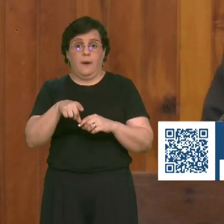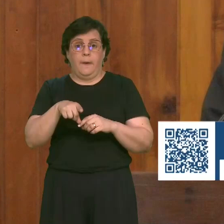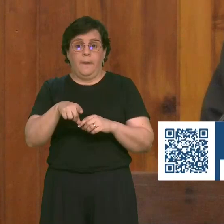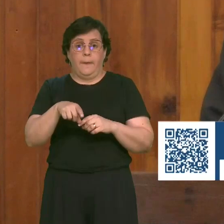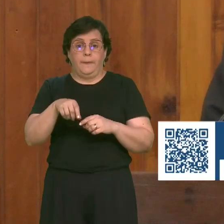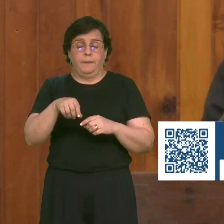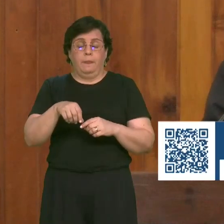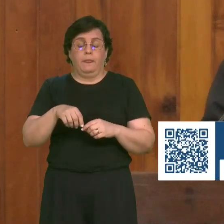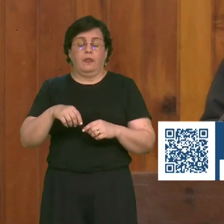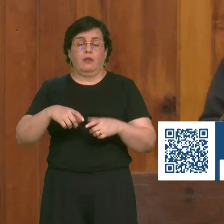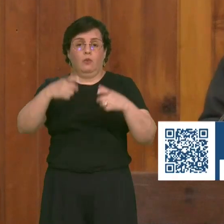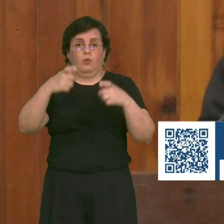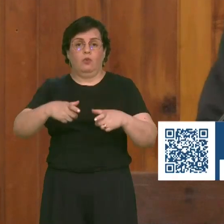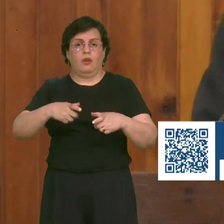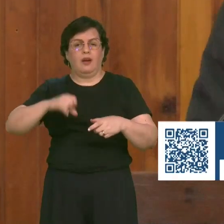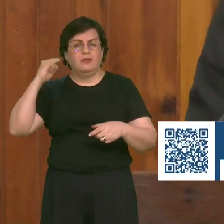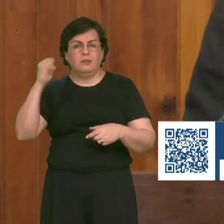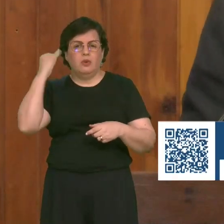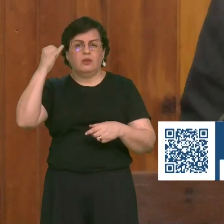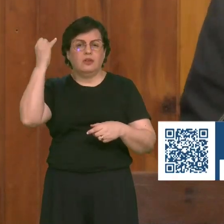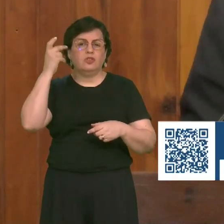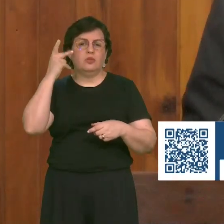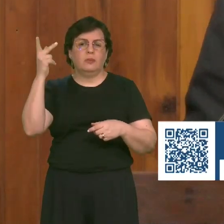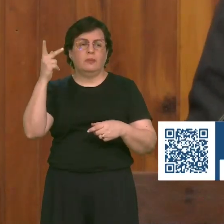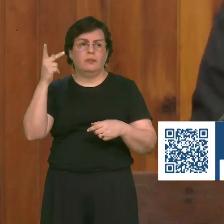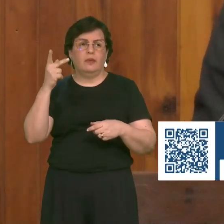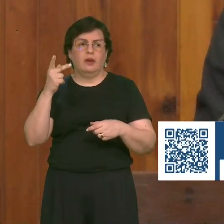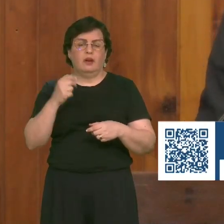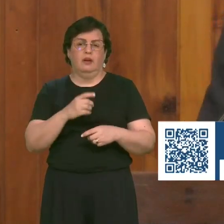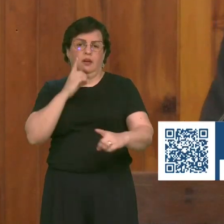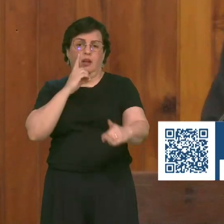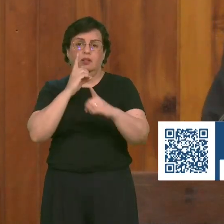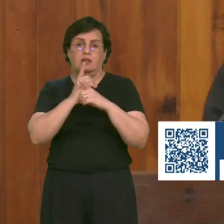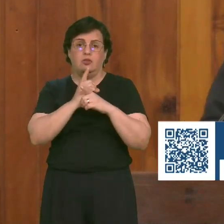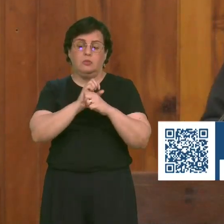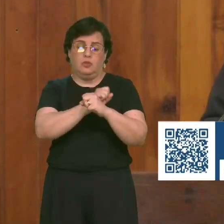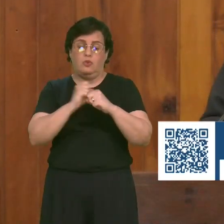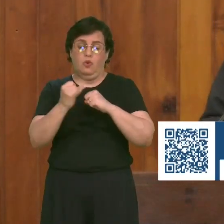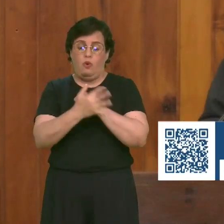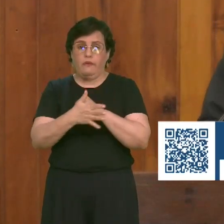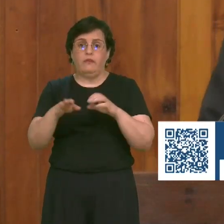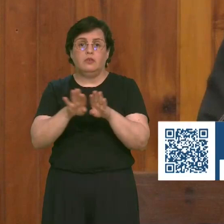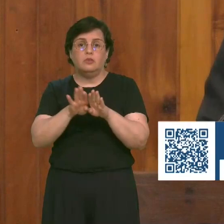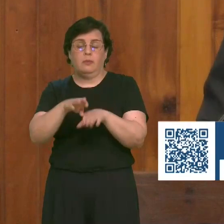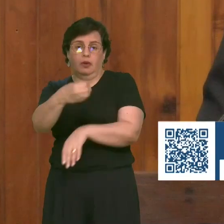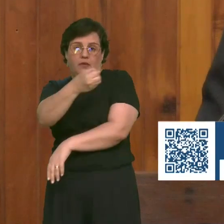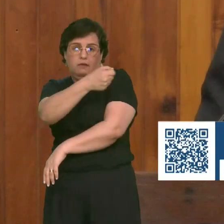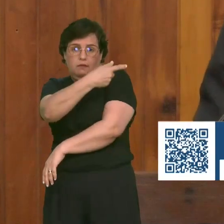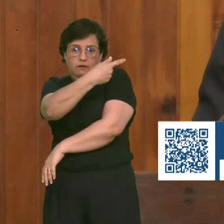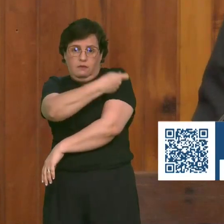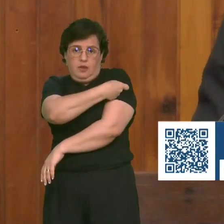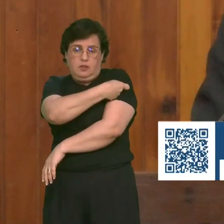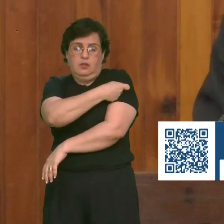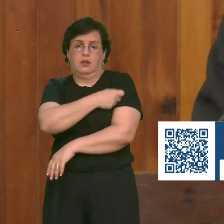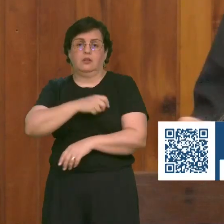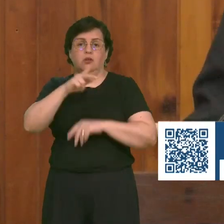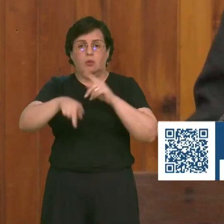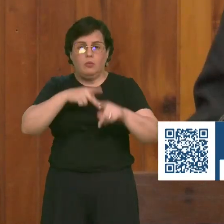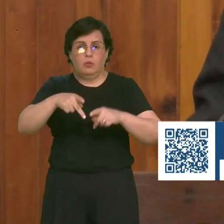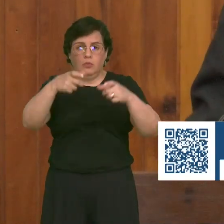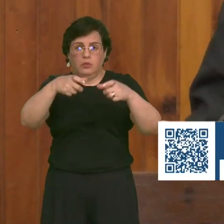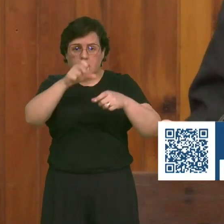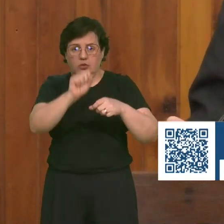um ponto de referência para atendimento do covid é um ponto de referência para vacinação da população da zona sul e